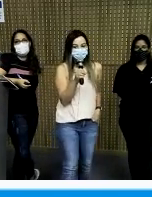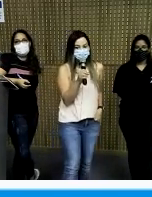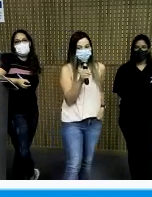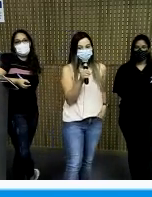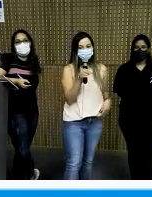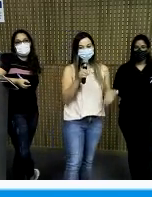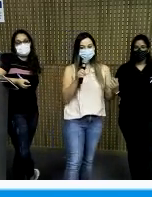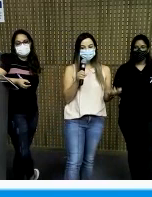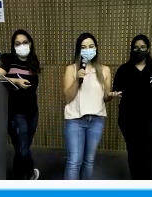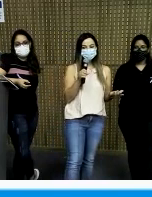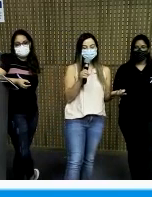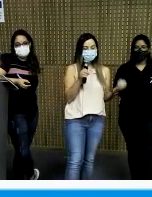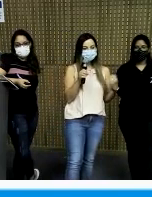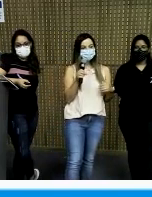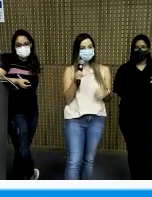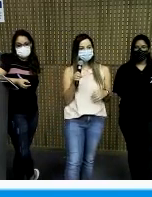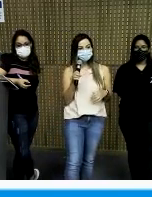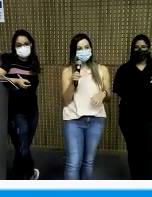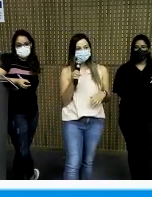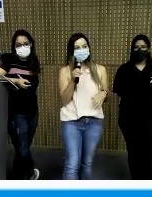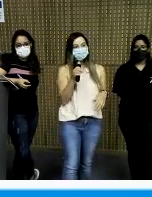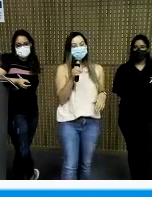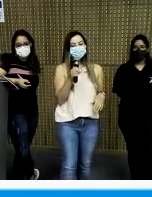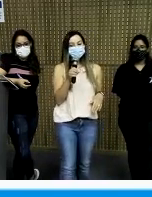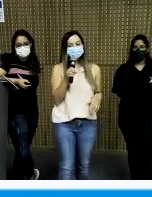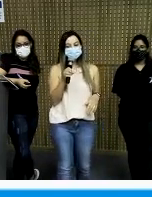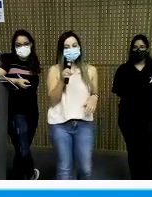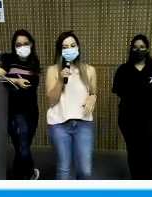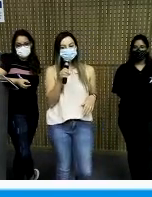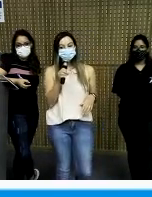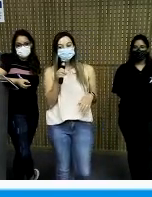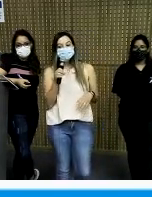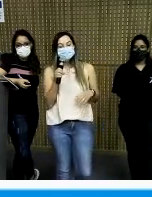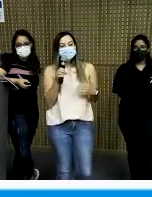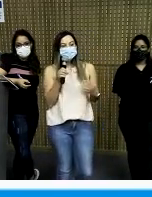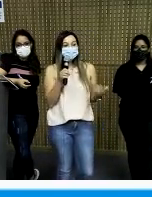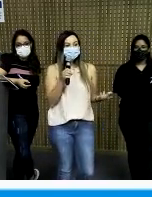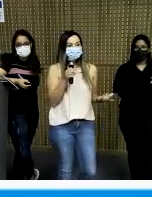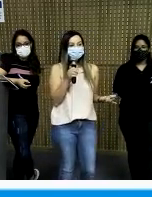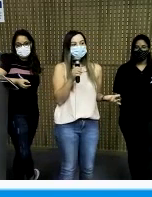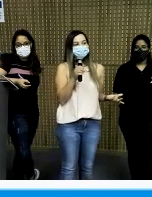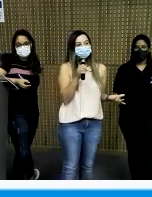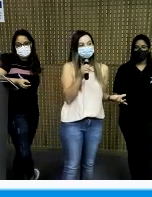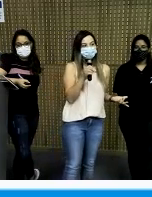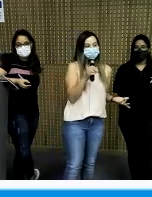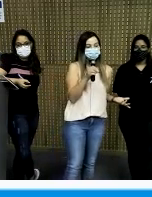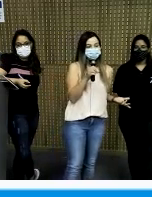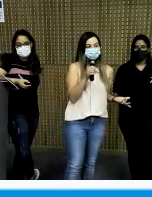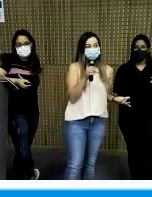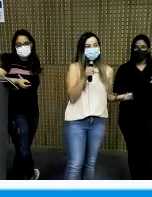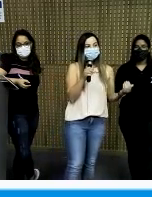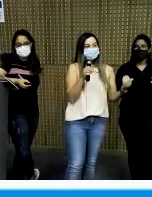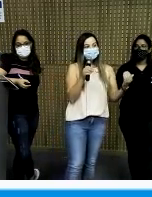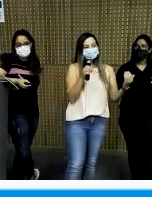que se a gente, mesmo que a gente digite o código de gestante, se na condição de saúde da